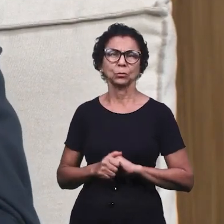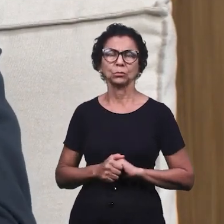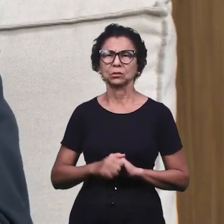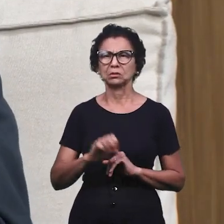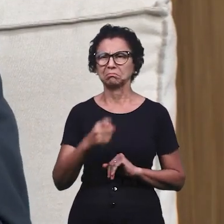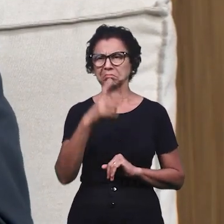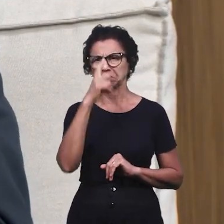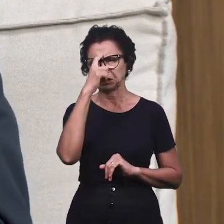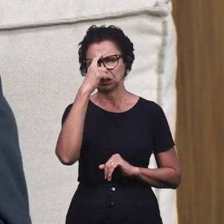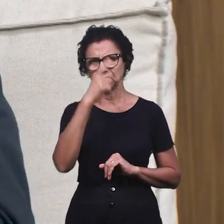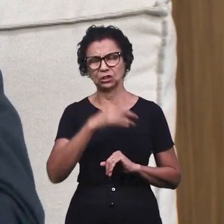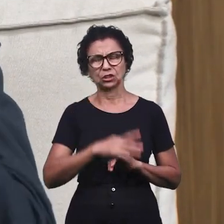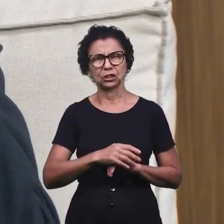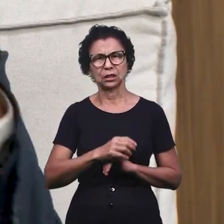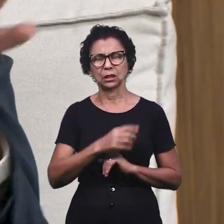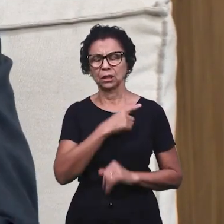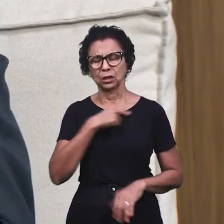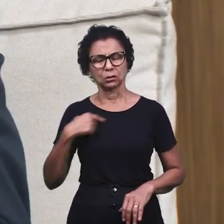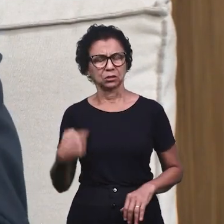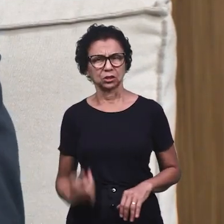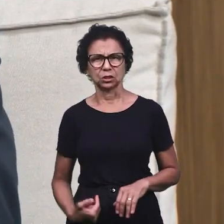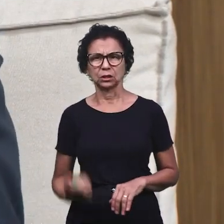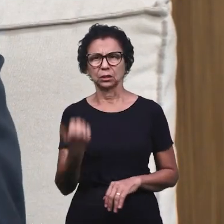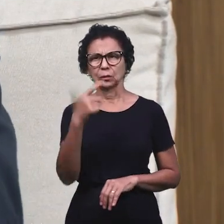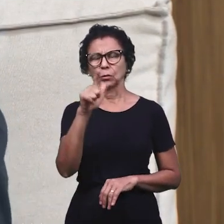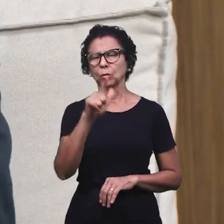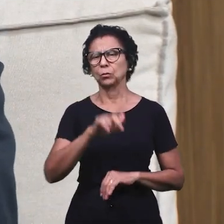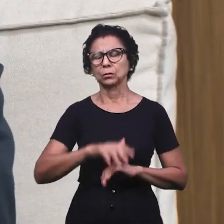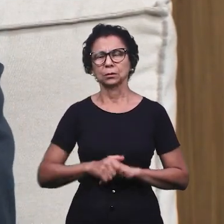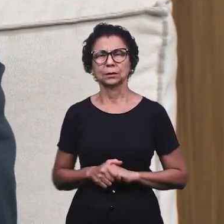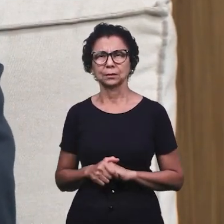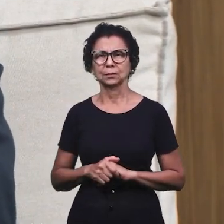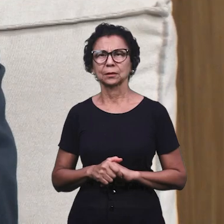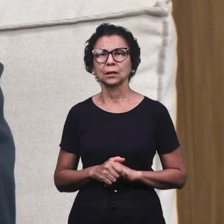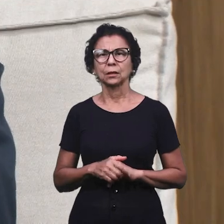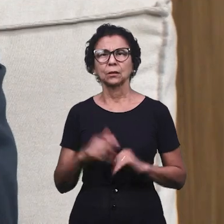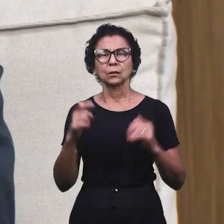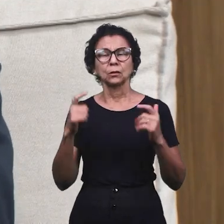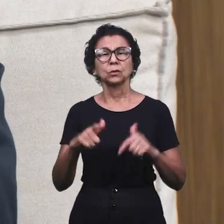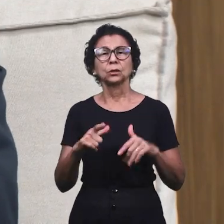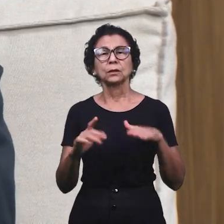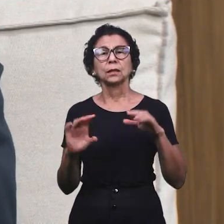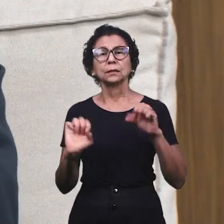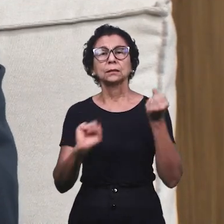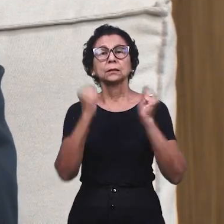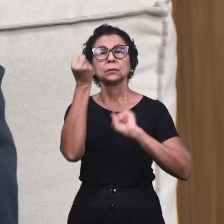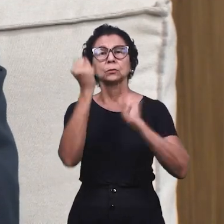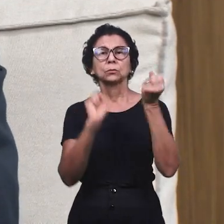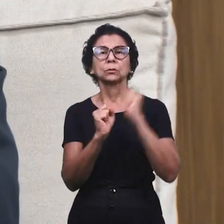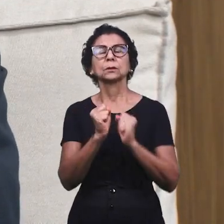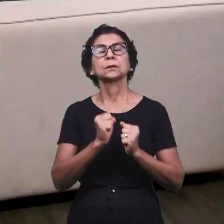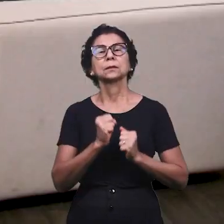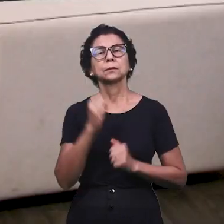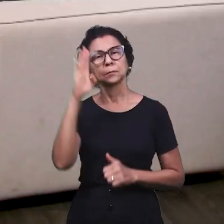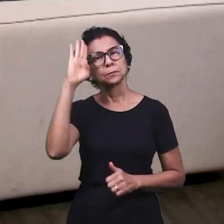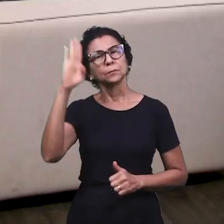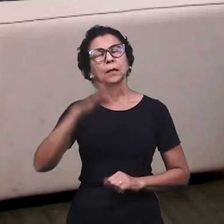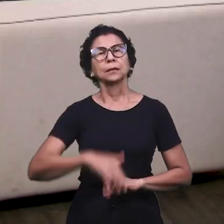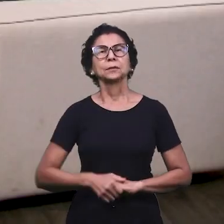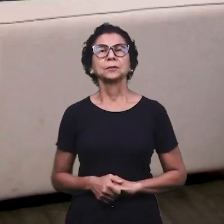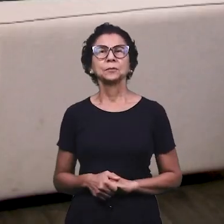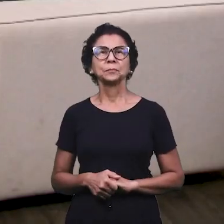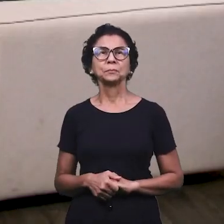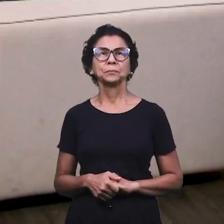na Índia, China ou Estados Unidos, onde tem os principais indústrias, isso facilitou. Muito bom.